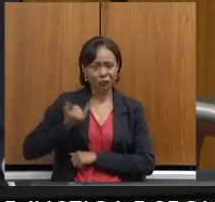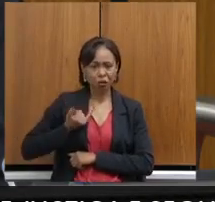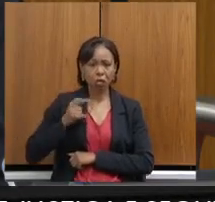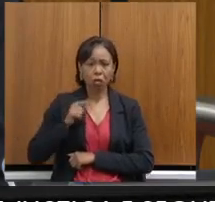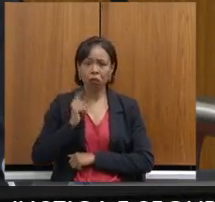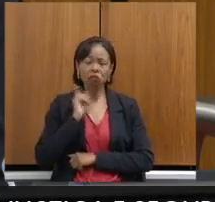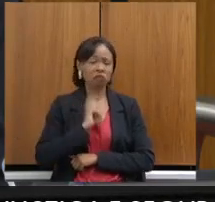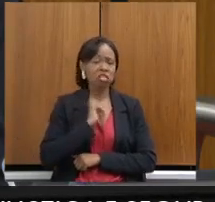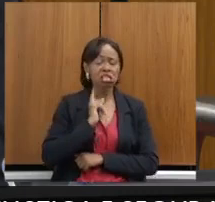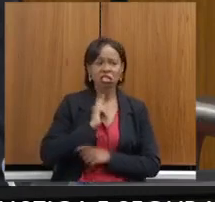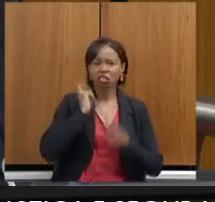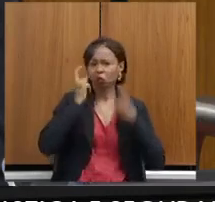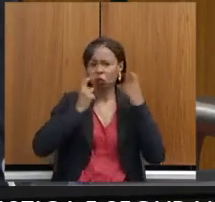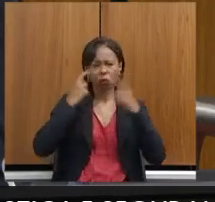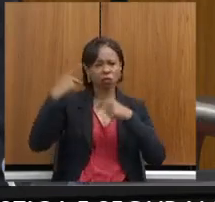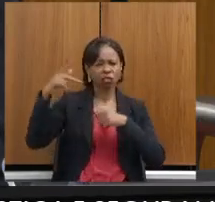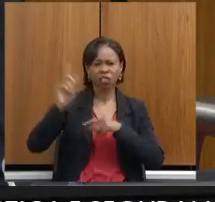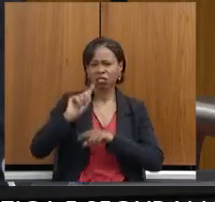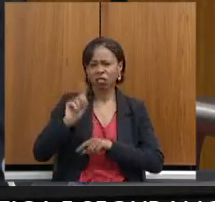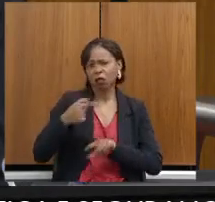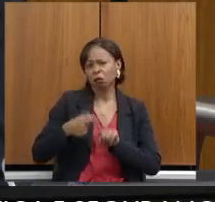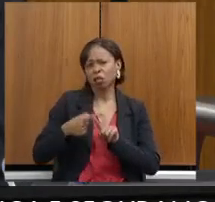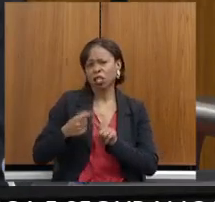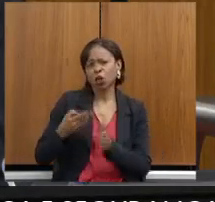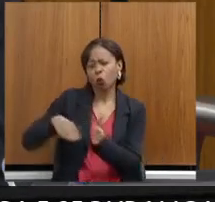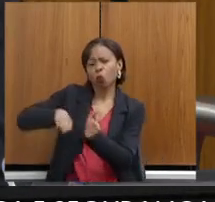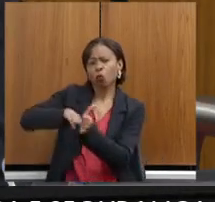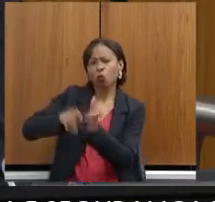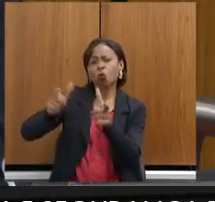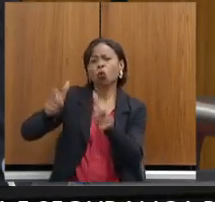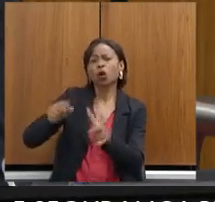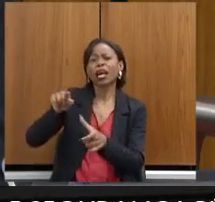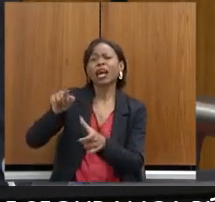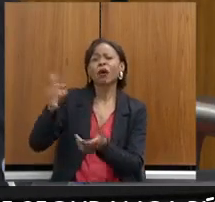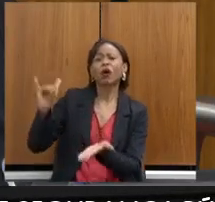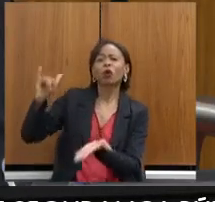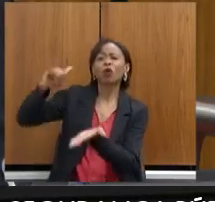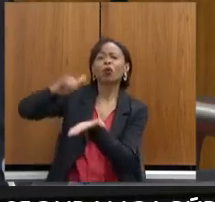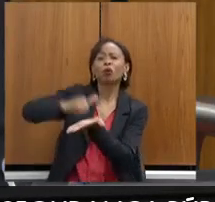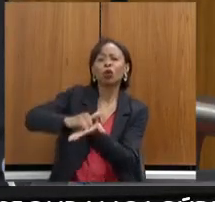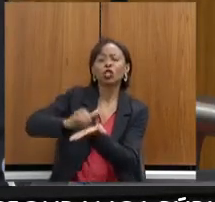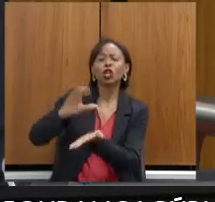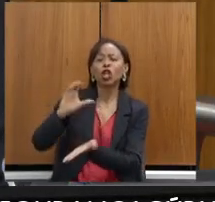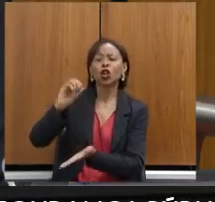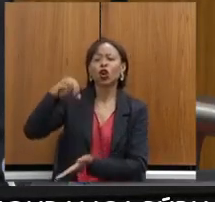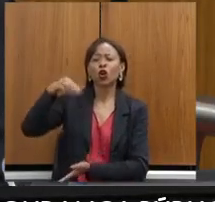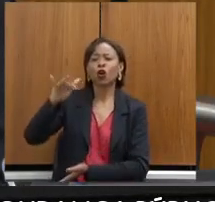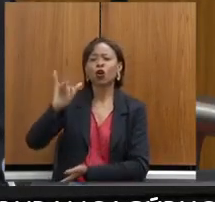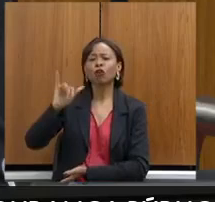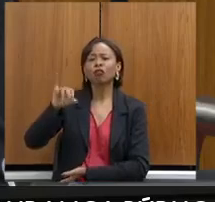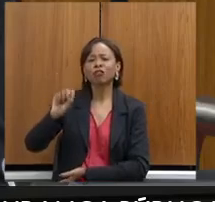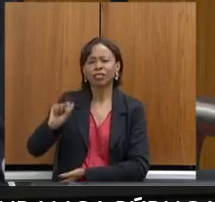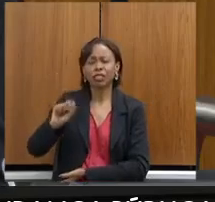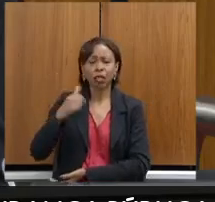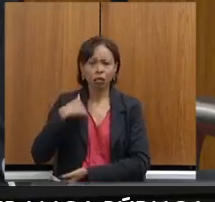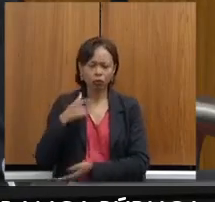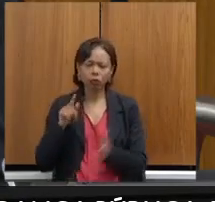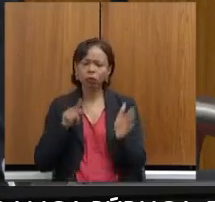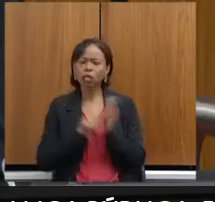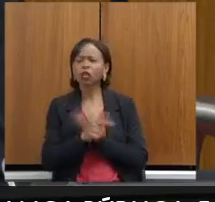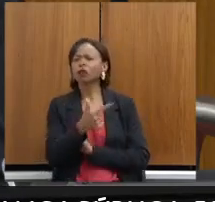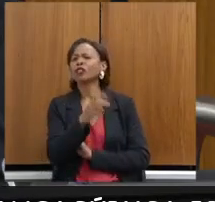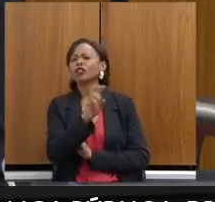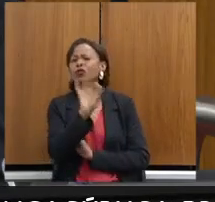preocupação deles porque só tem um porto aeroporto de Confins E eu perguntei para ele e os 25 porcento da malha Rodoviária